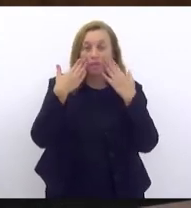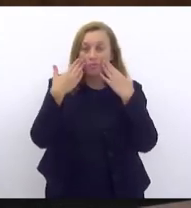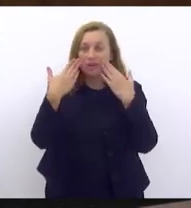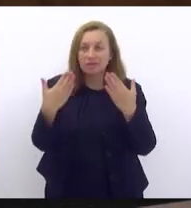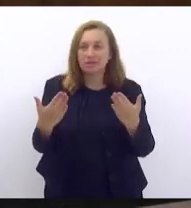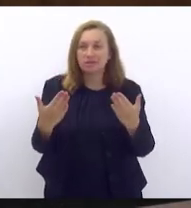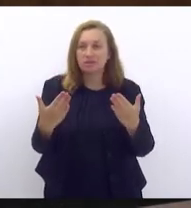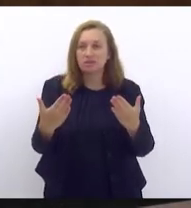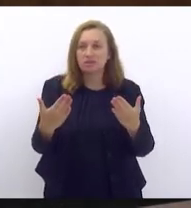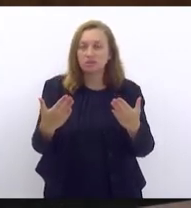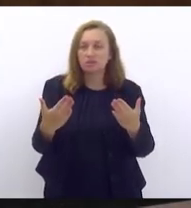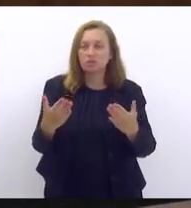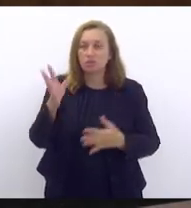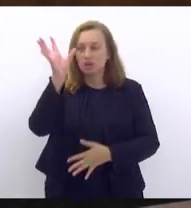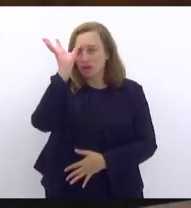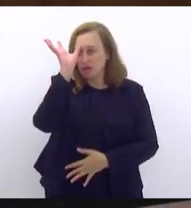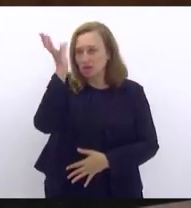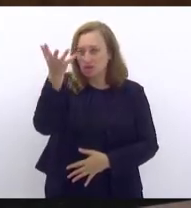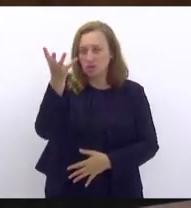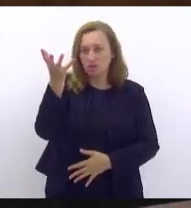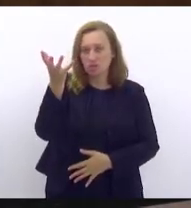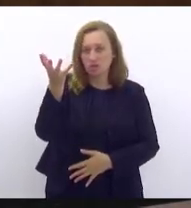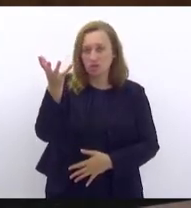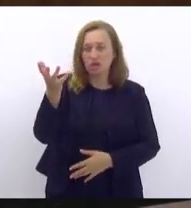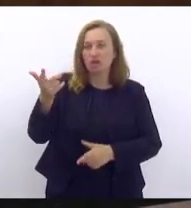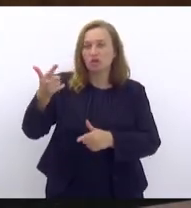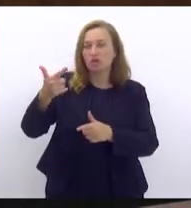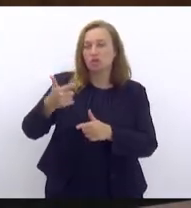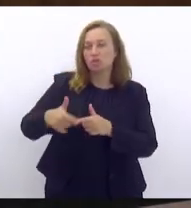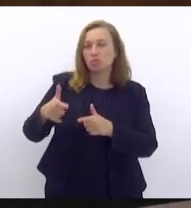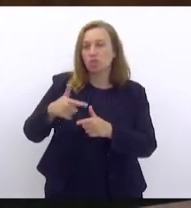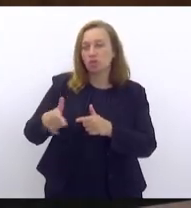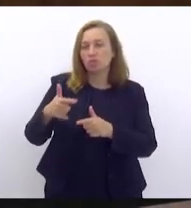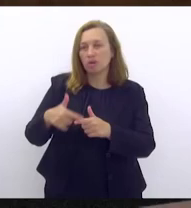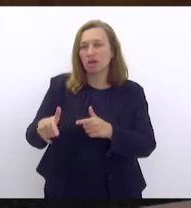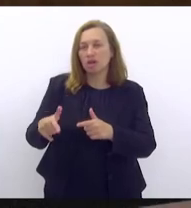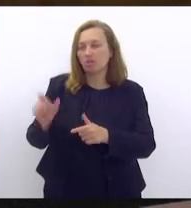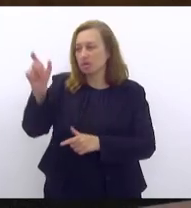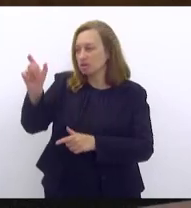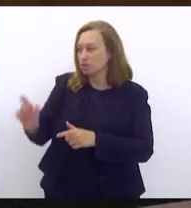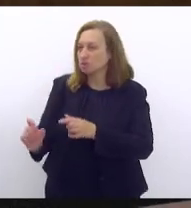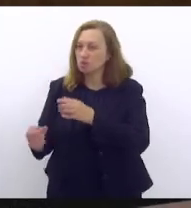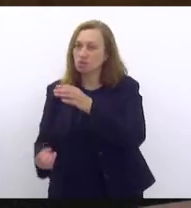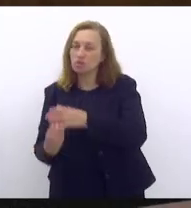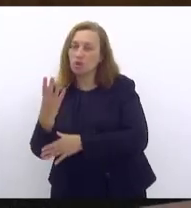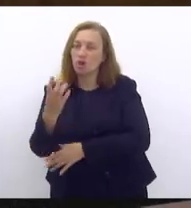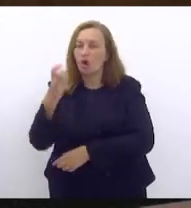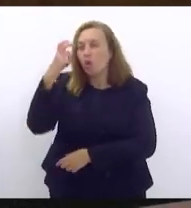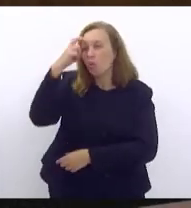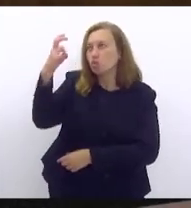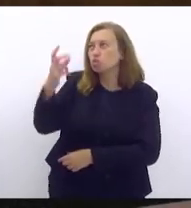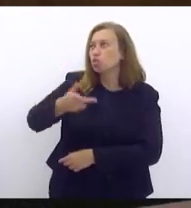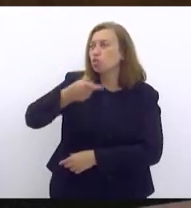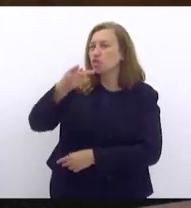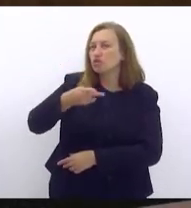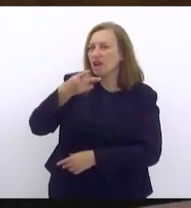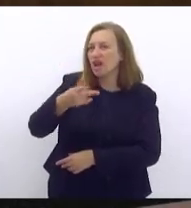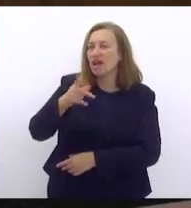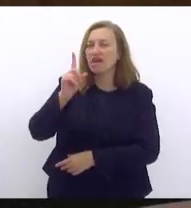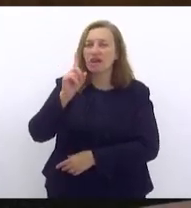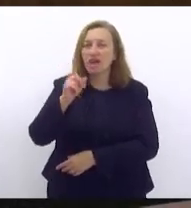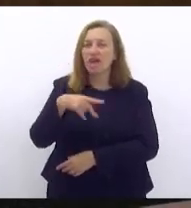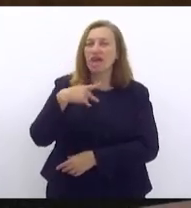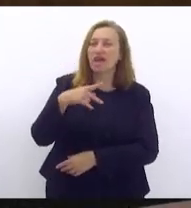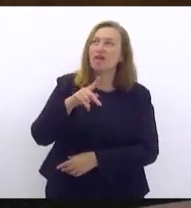apresenta uma solução para essas e esses produtores. Falar de cultura é falar de mercado de